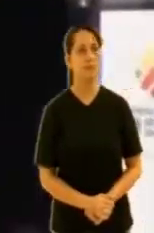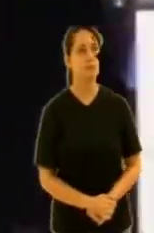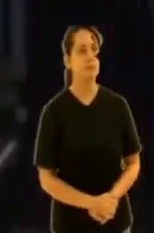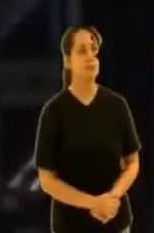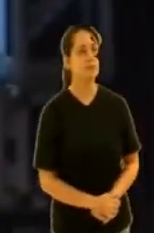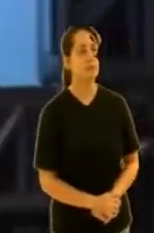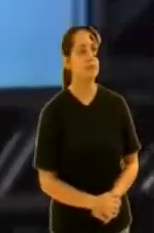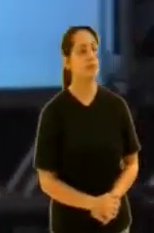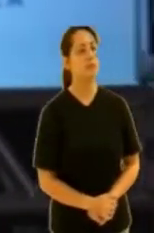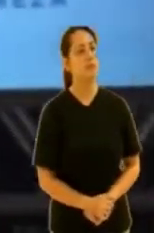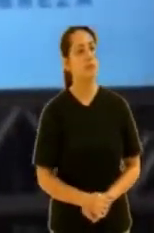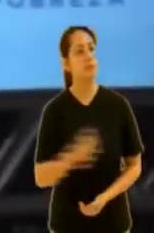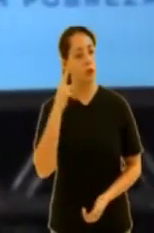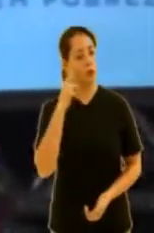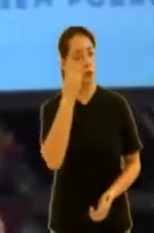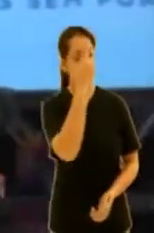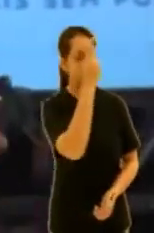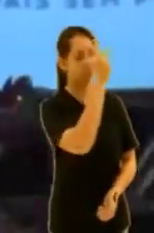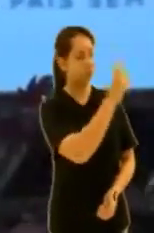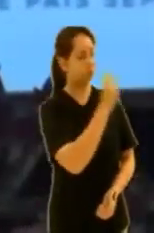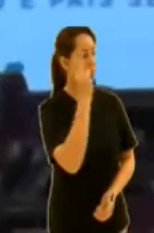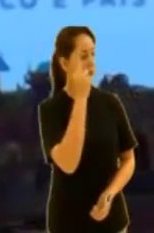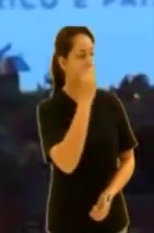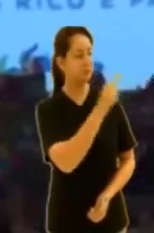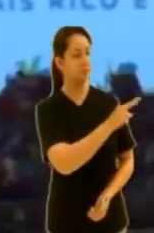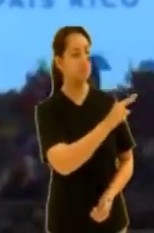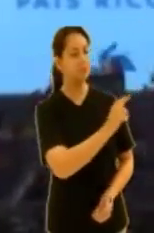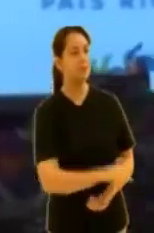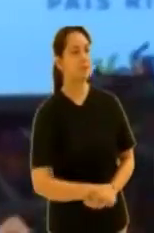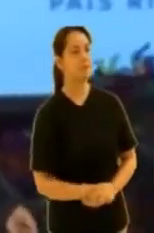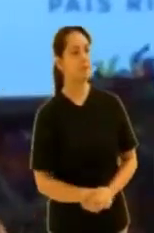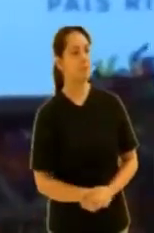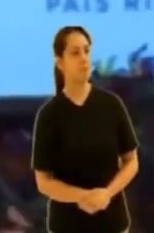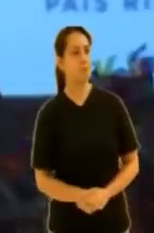Olha pra pessoa que tá do teu lado.